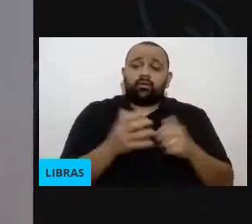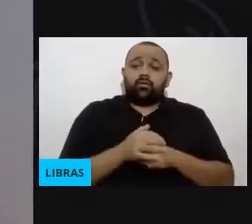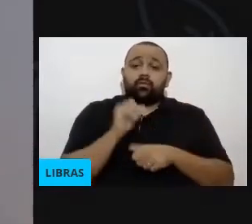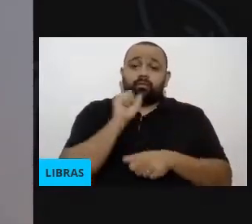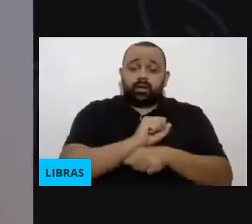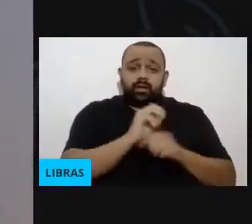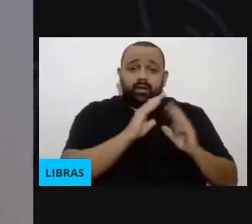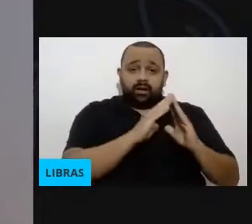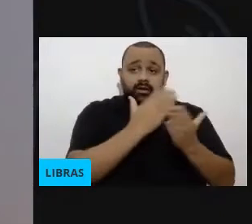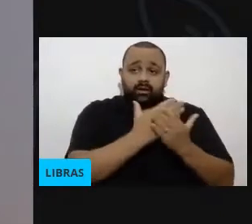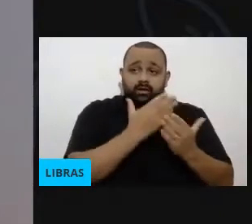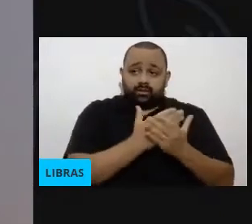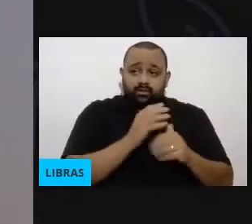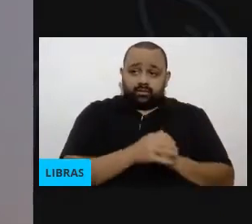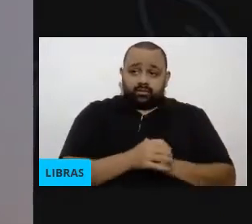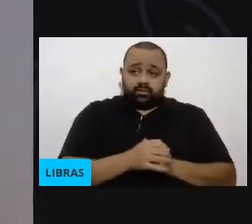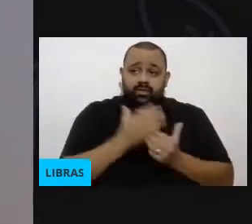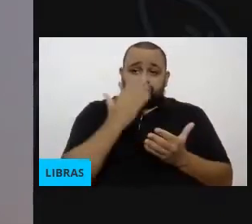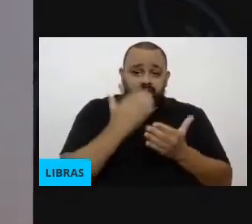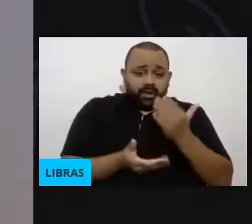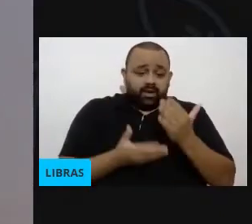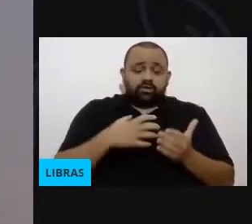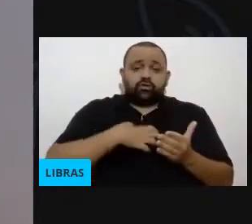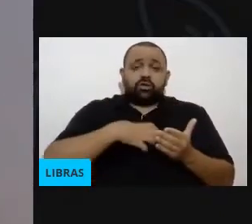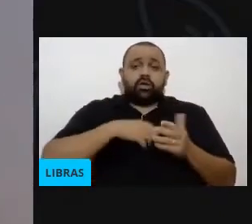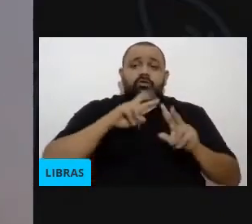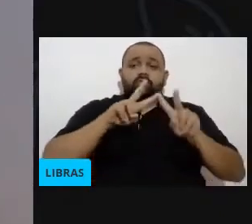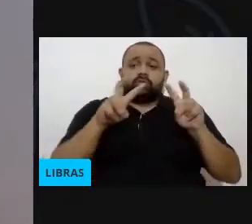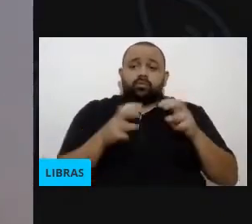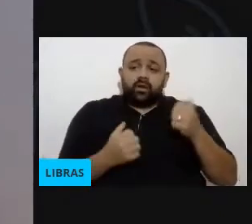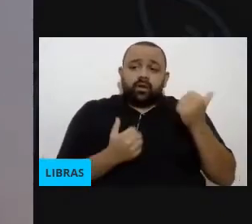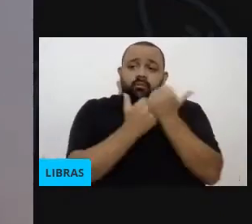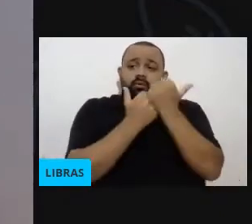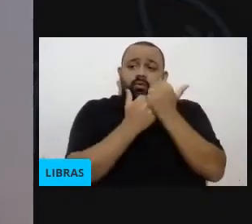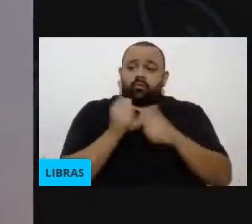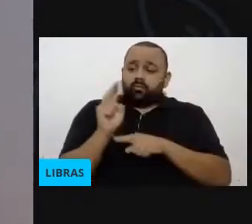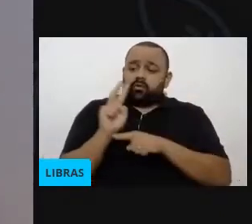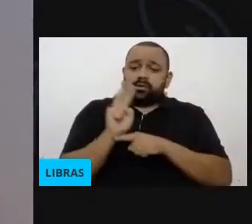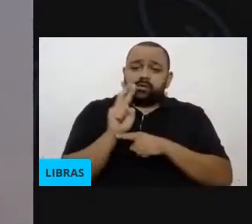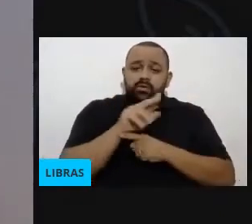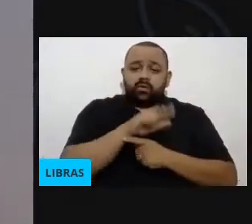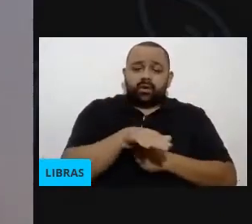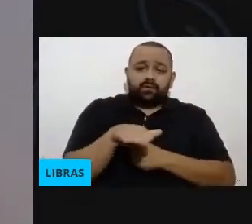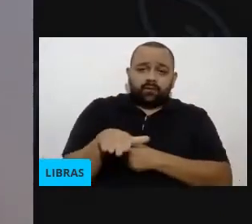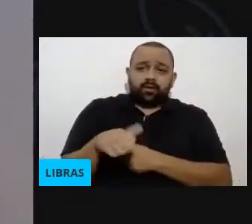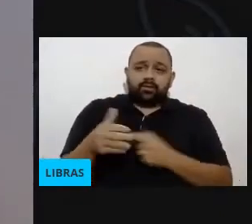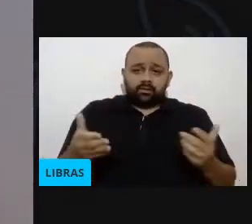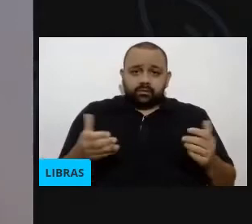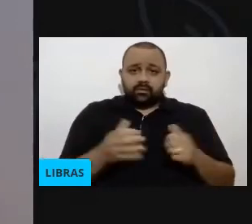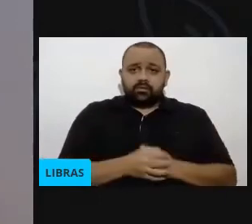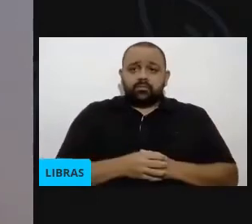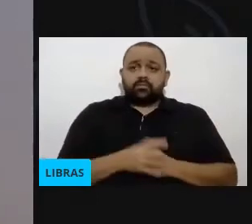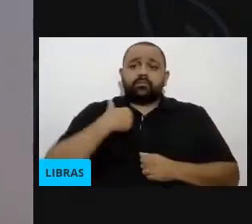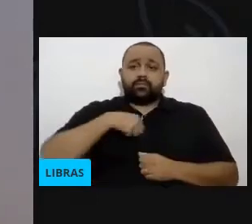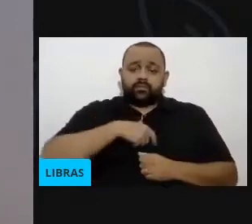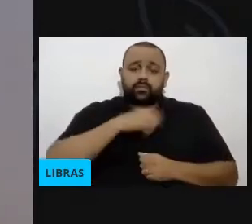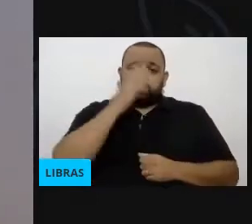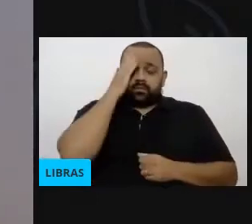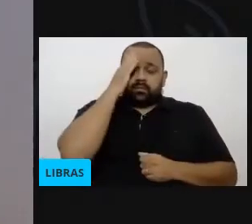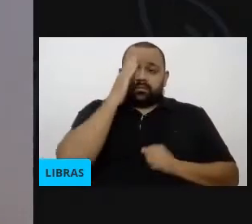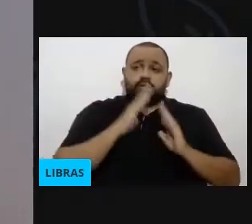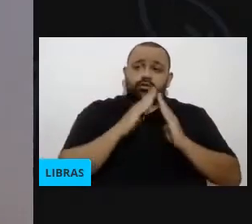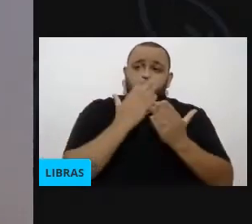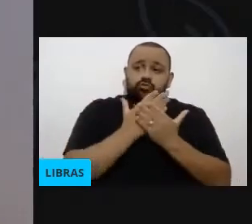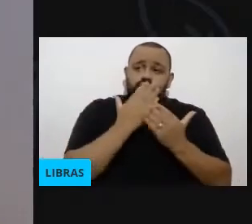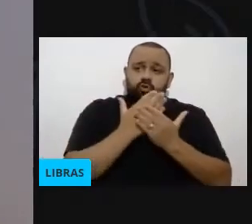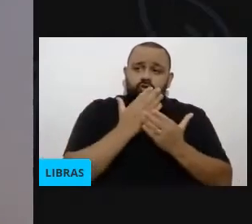escola, perde-se a grande forma de apoio, a grande forma de proteção da infância, né? A escola certamente é uma invenção